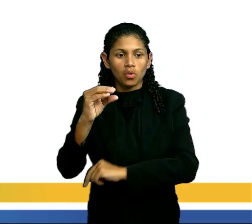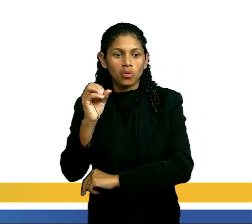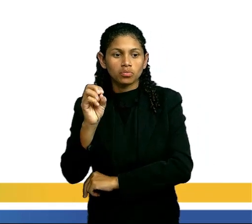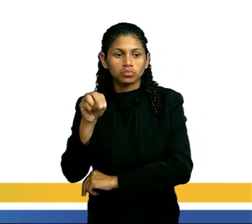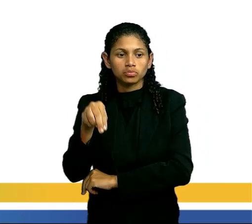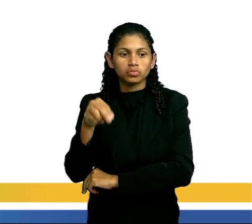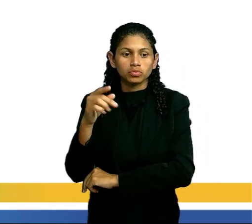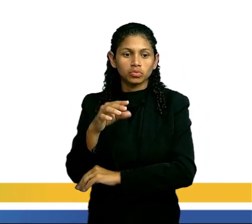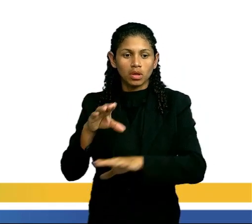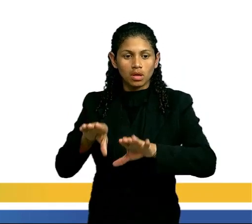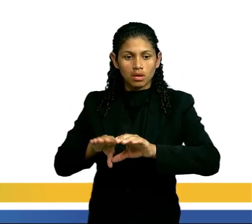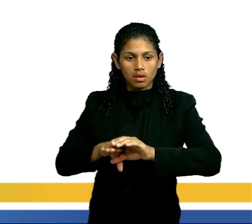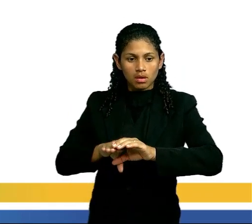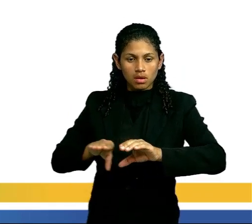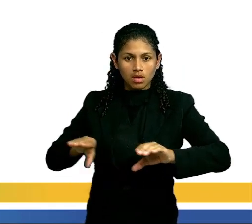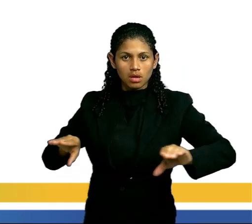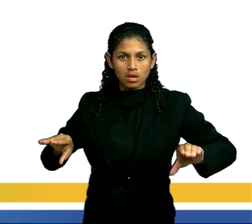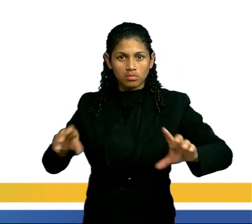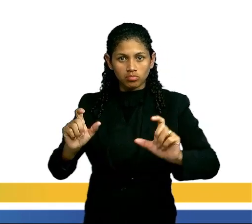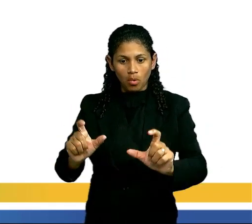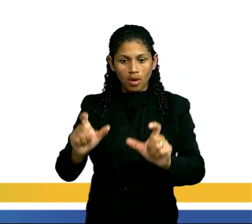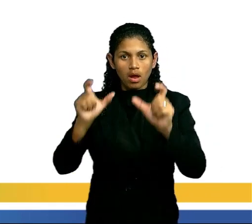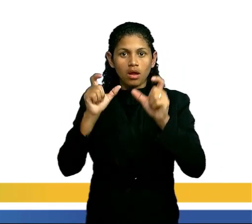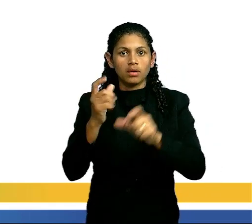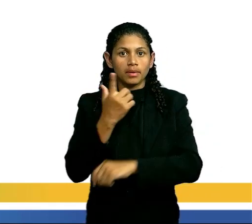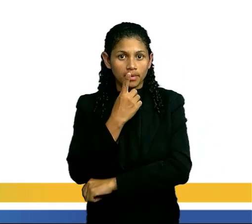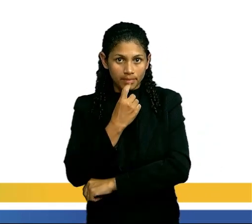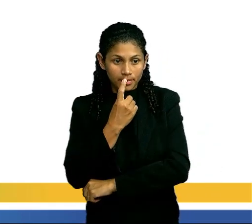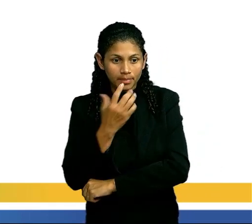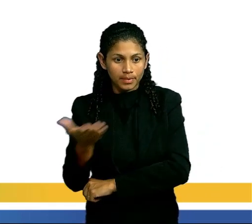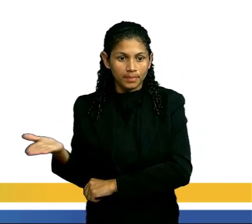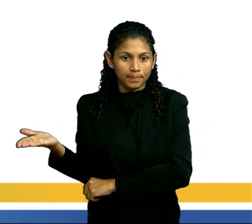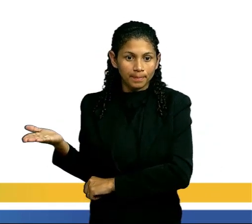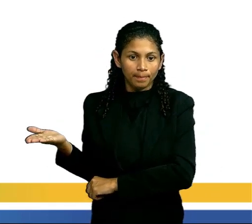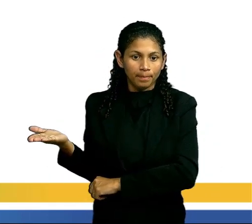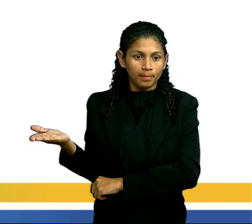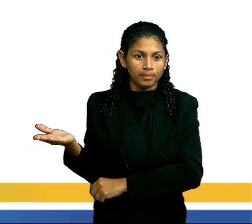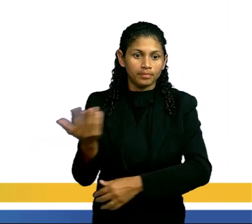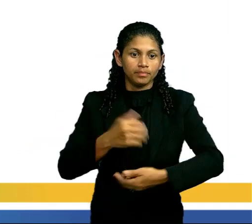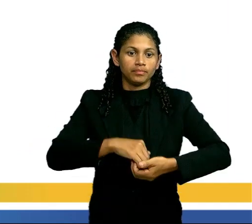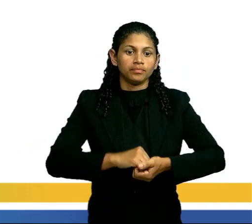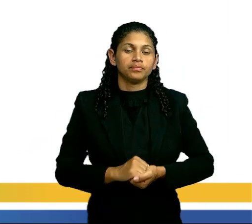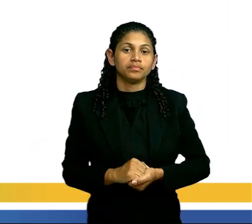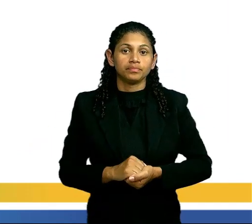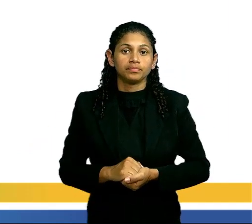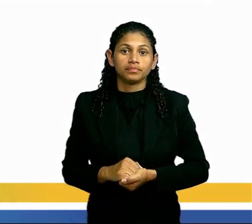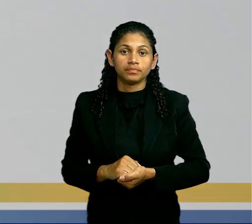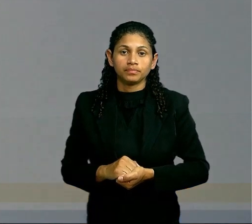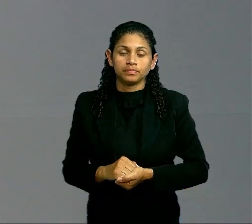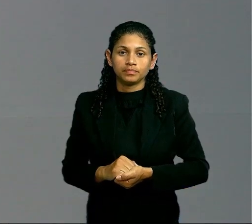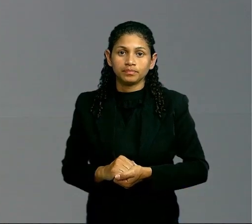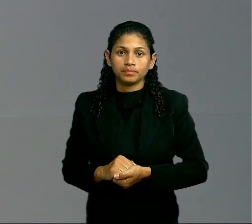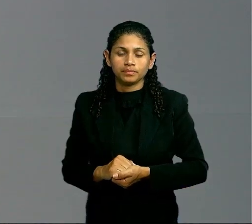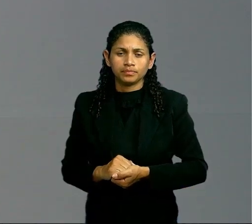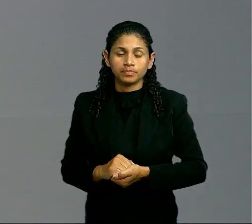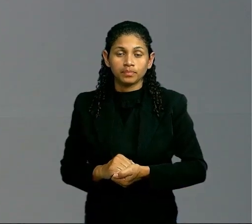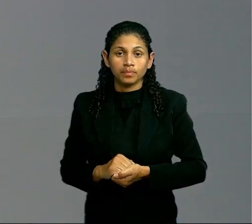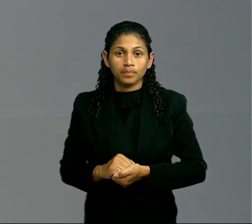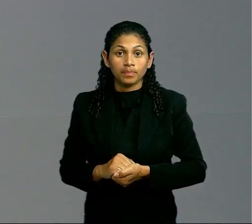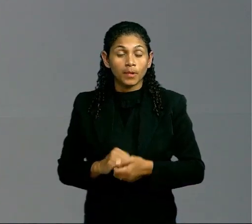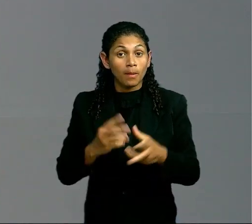no entanto, não obstante. Então são as mais comuns, mas